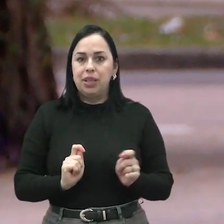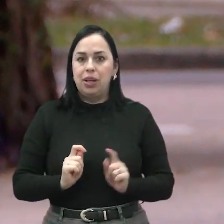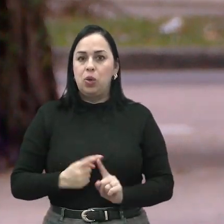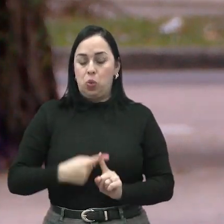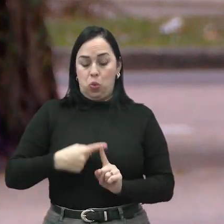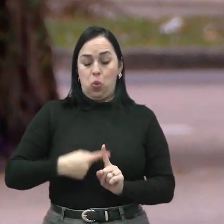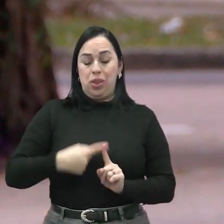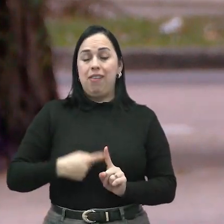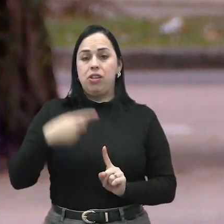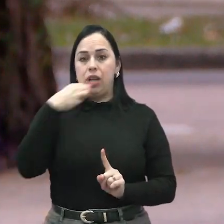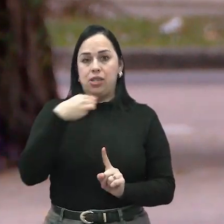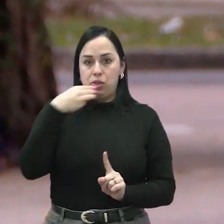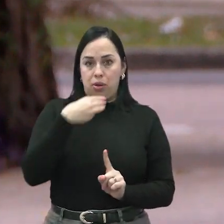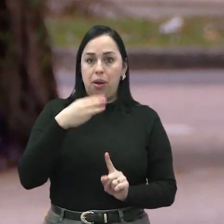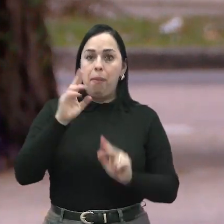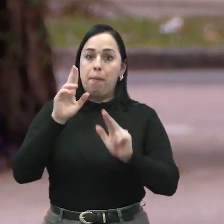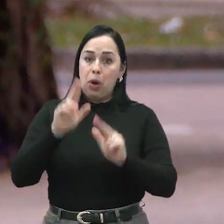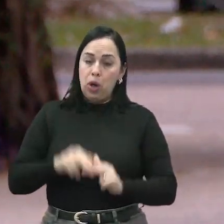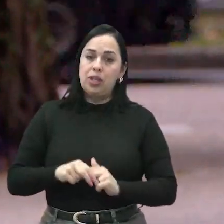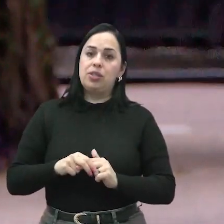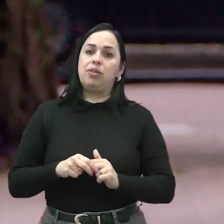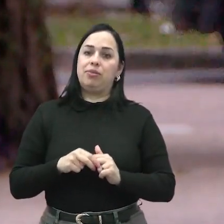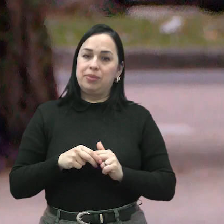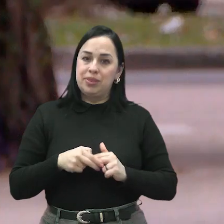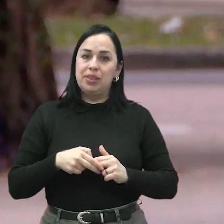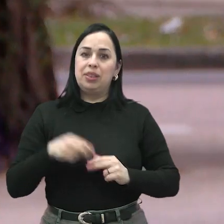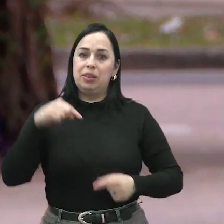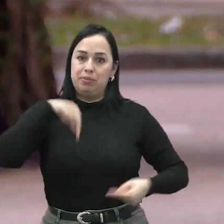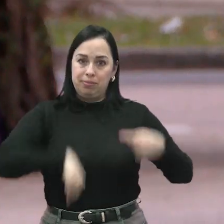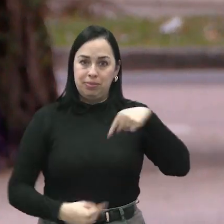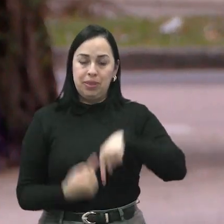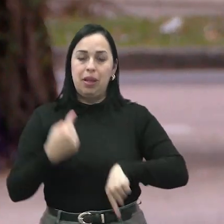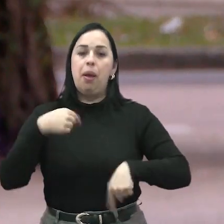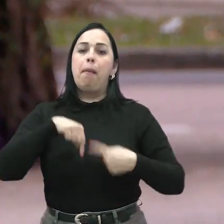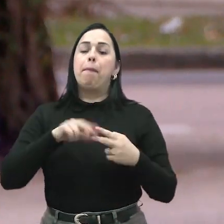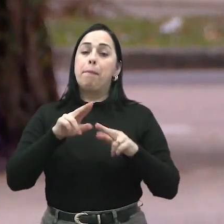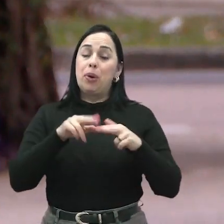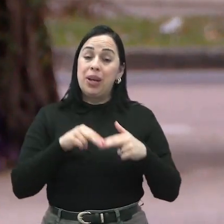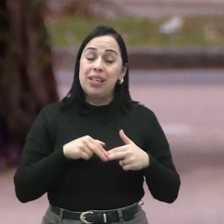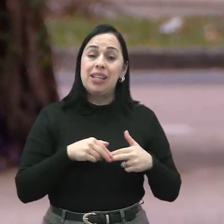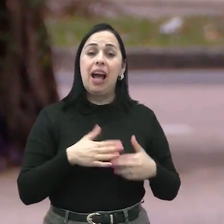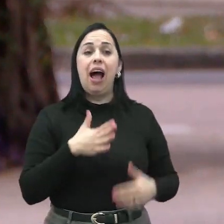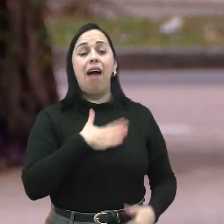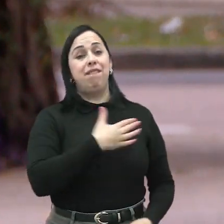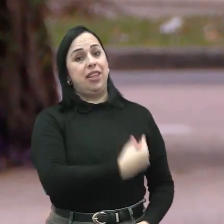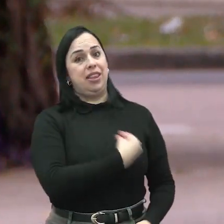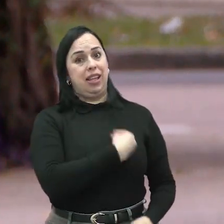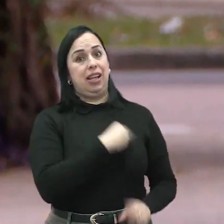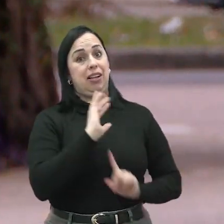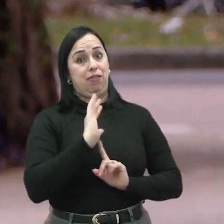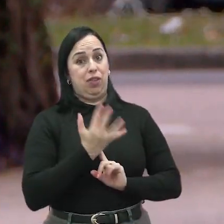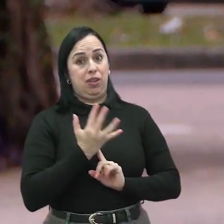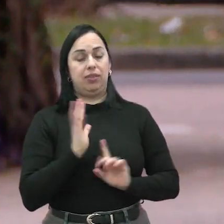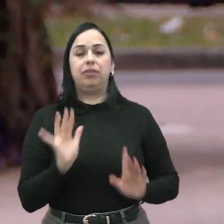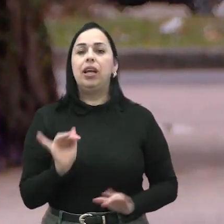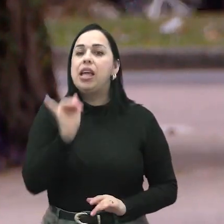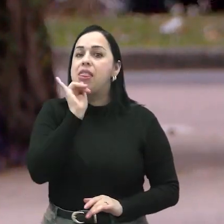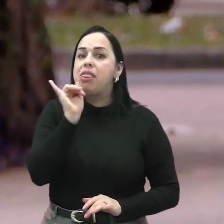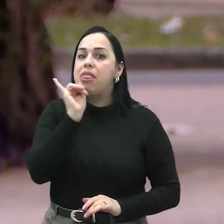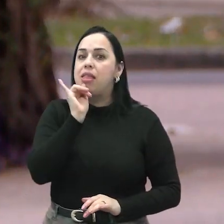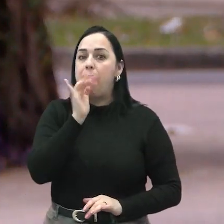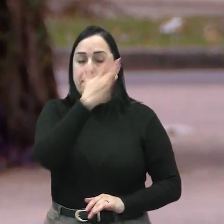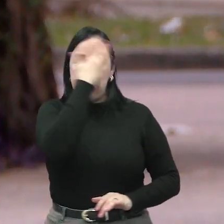controlar ali a taxa de glicemia. E aí, nesses casos, o estilo de vida faz total diferença,